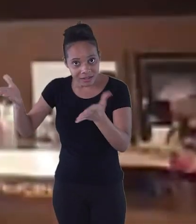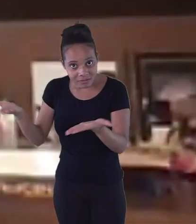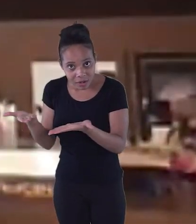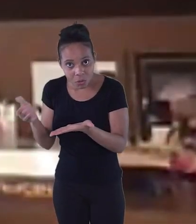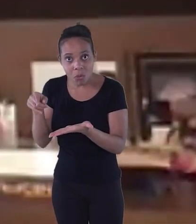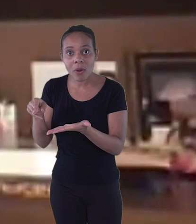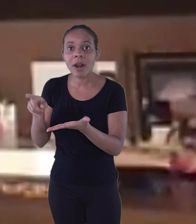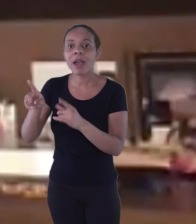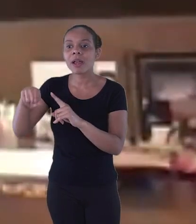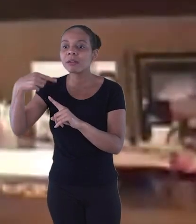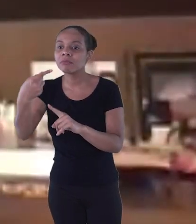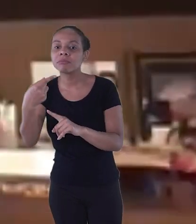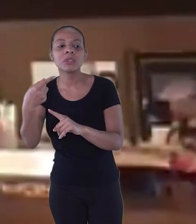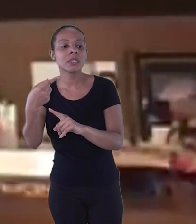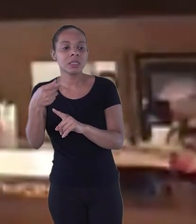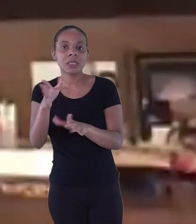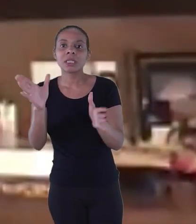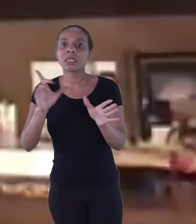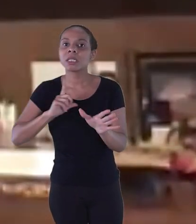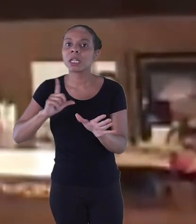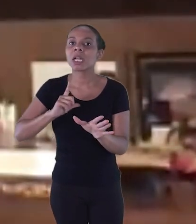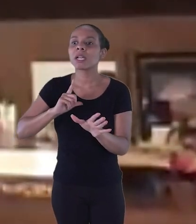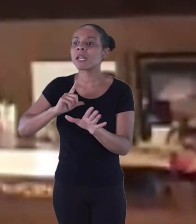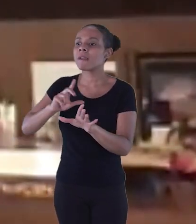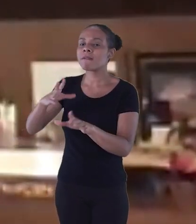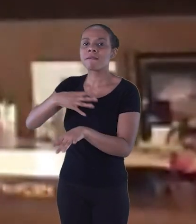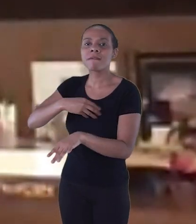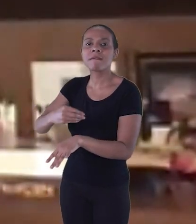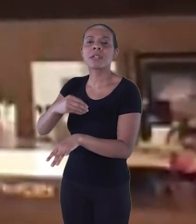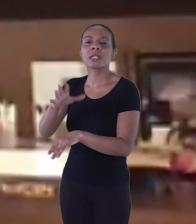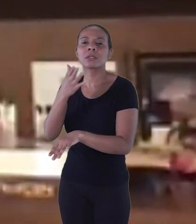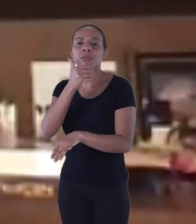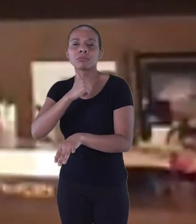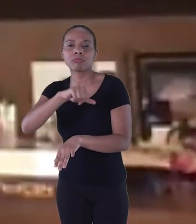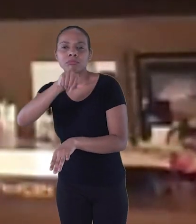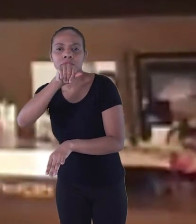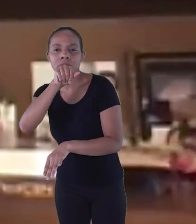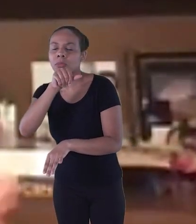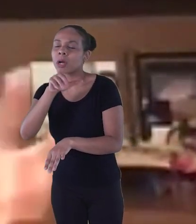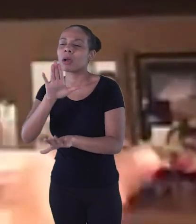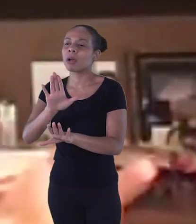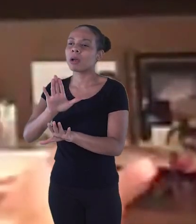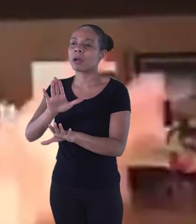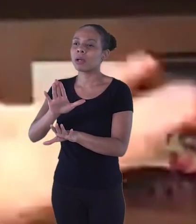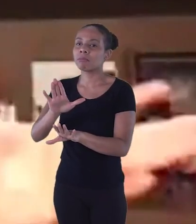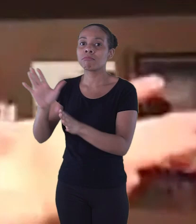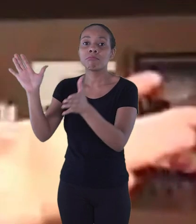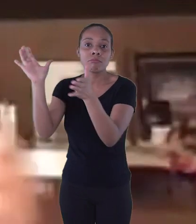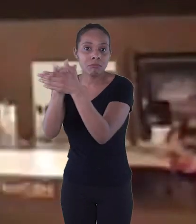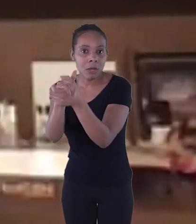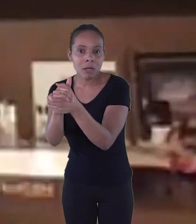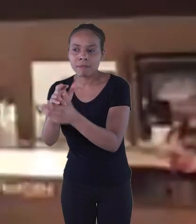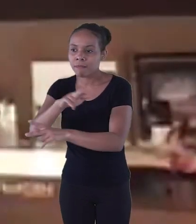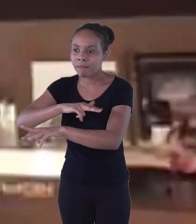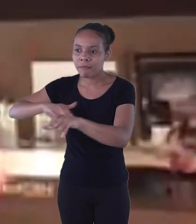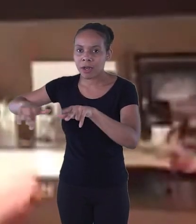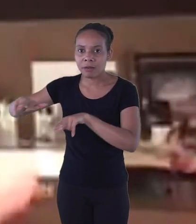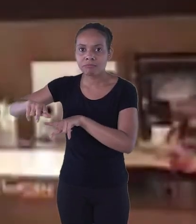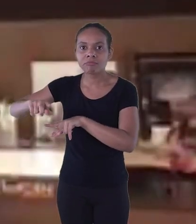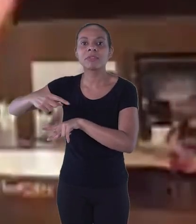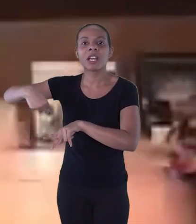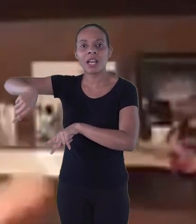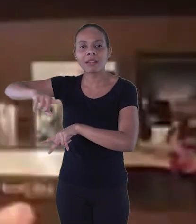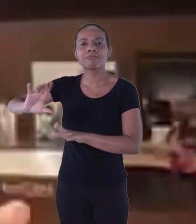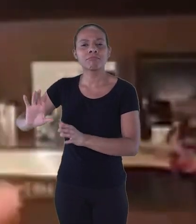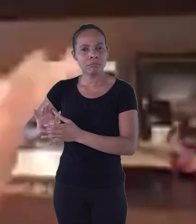seus maridos, dos seus filhos, das suas mães. Então, a liberdade, nós vimos no livro, era um projeto. Bom, Flávio de